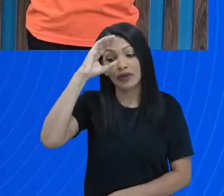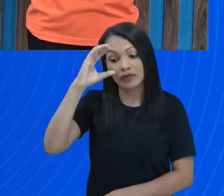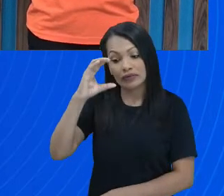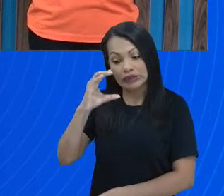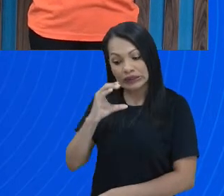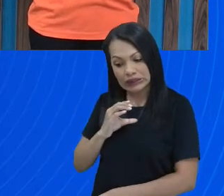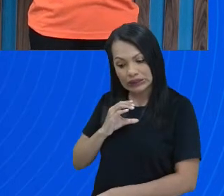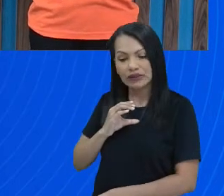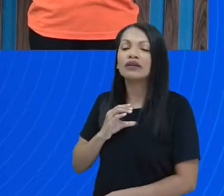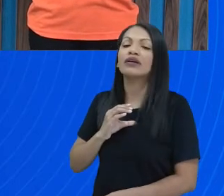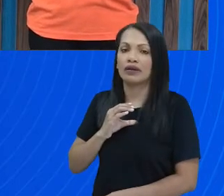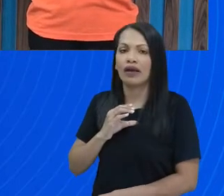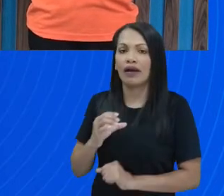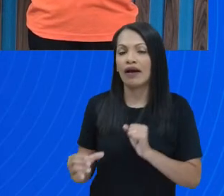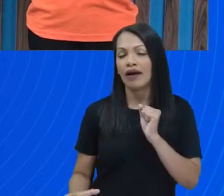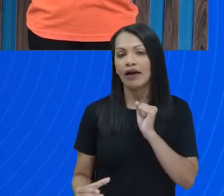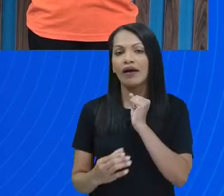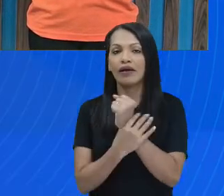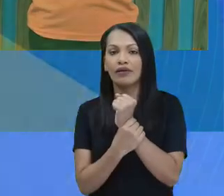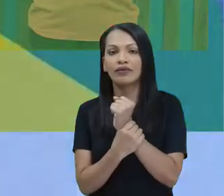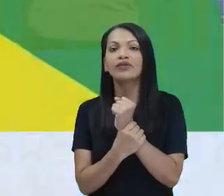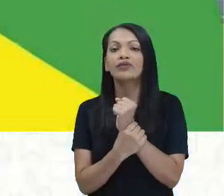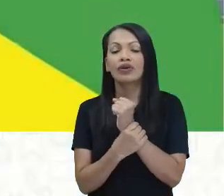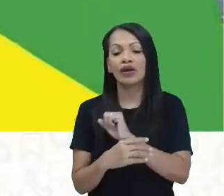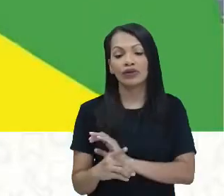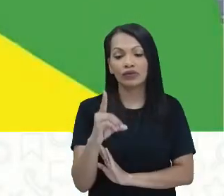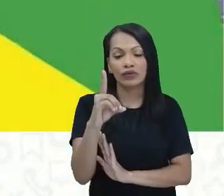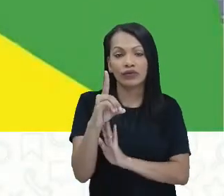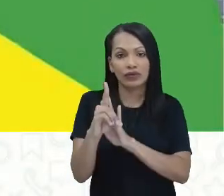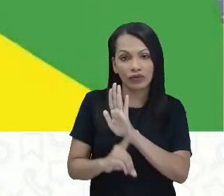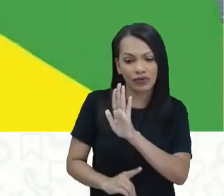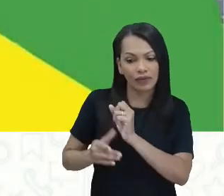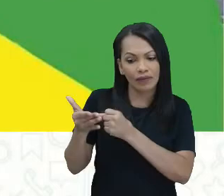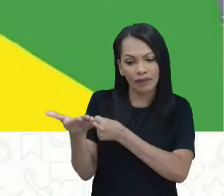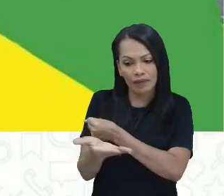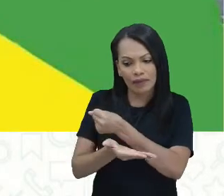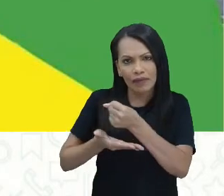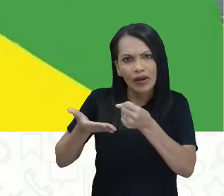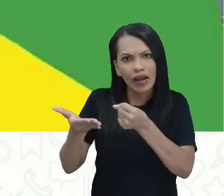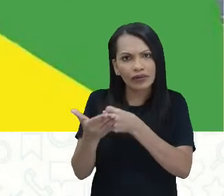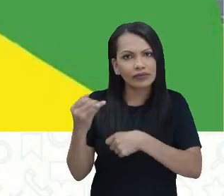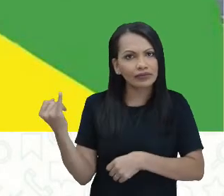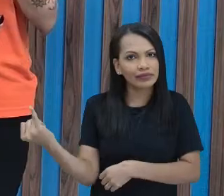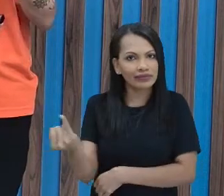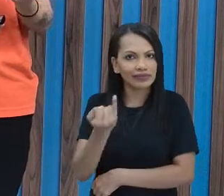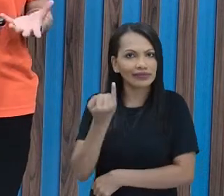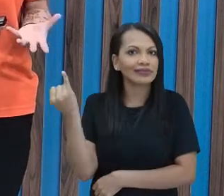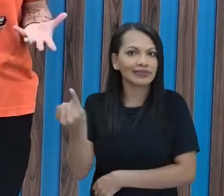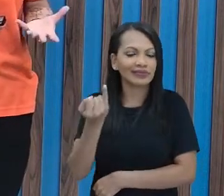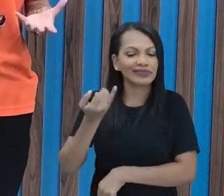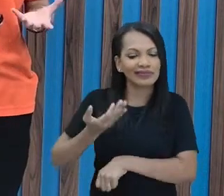né? A garantia aí desses direitos básicos, fundamentais para o